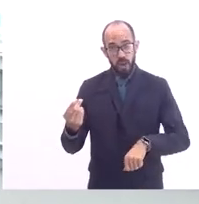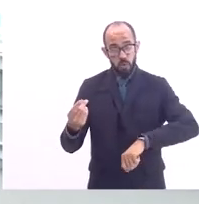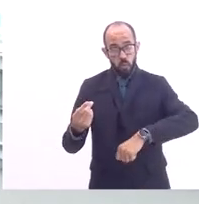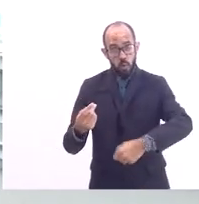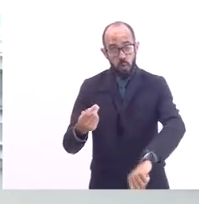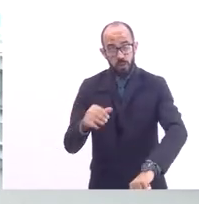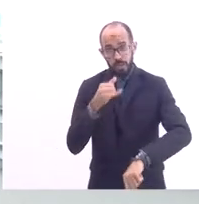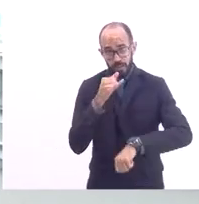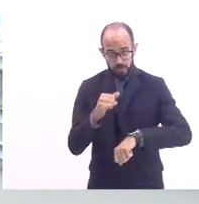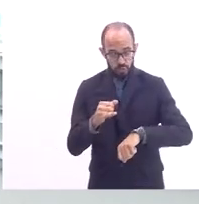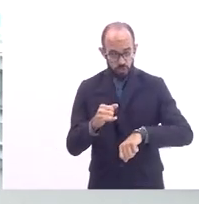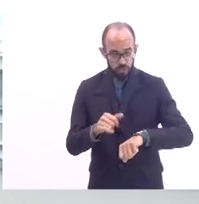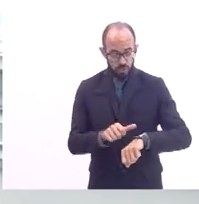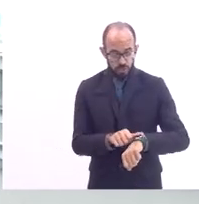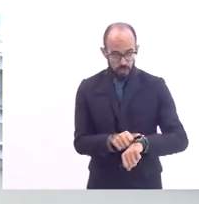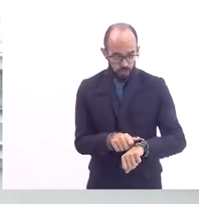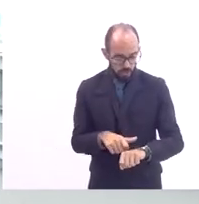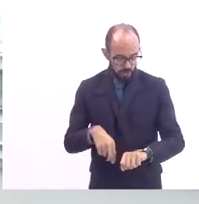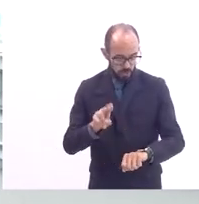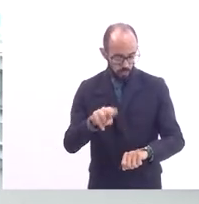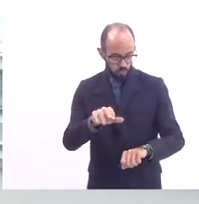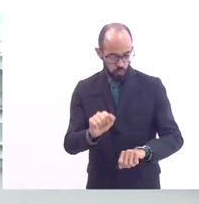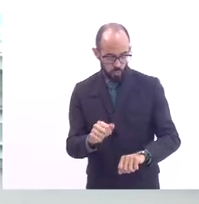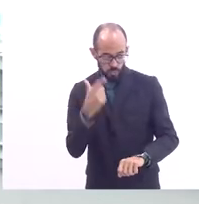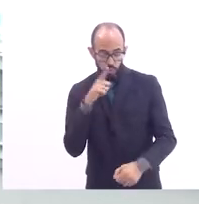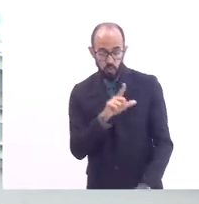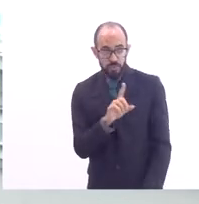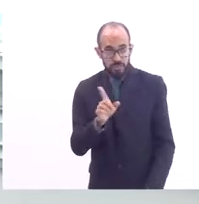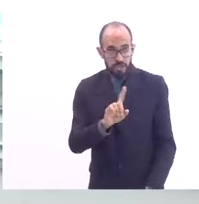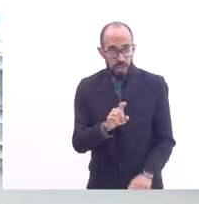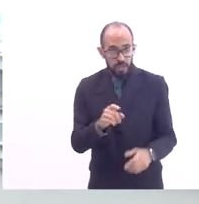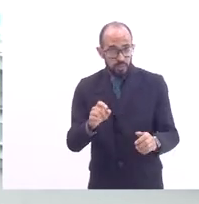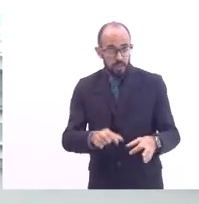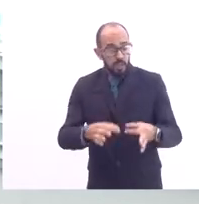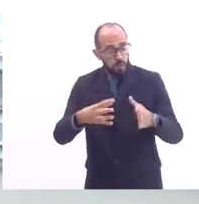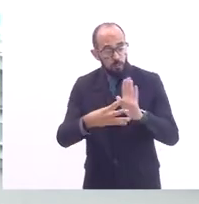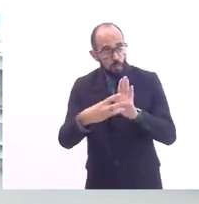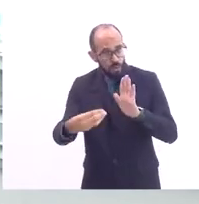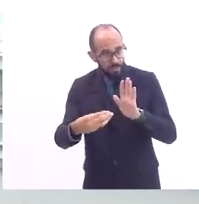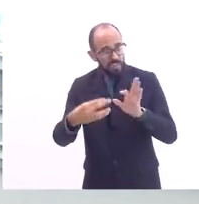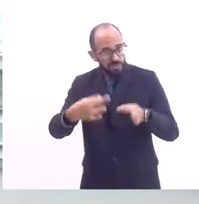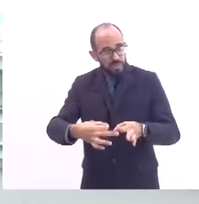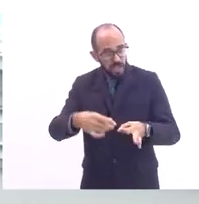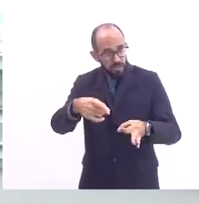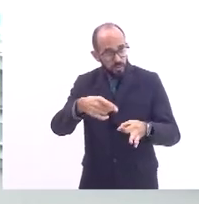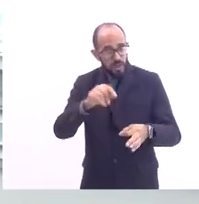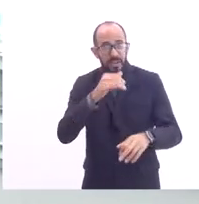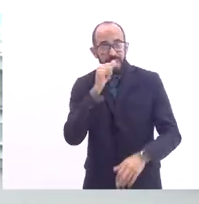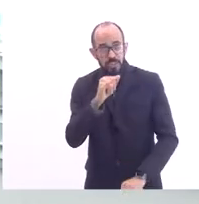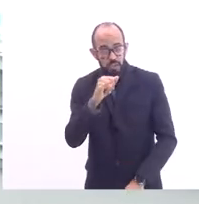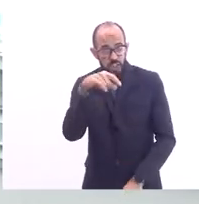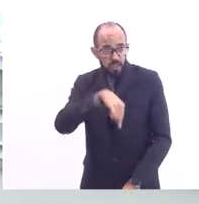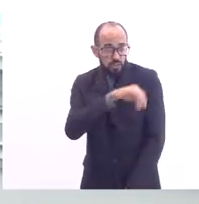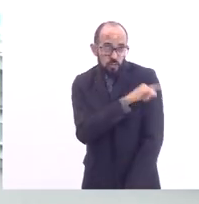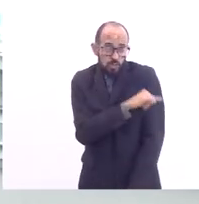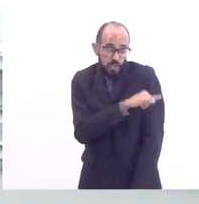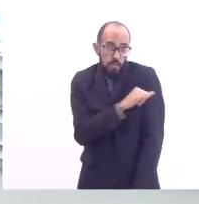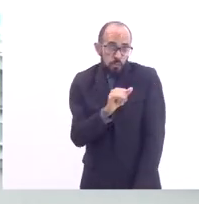não tenha nunca o princípio da modicidade tarifária. Nós temos energia elétrica muito cara no Rio de Janeiro. Então,